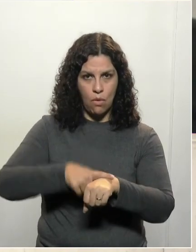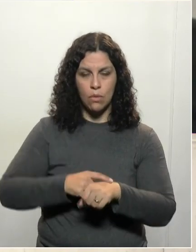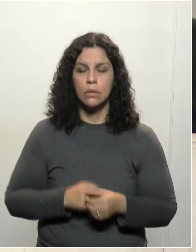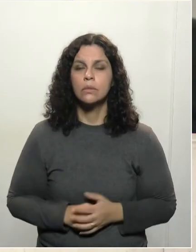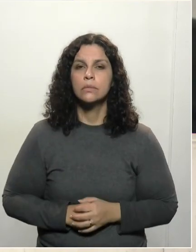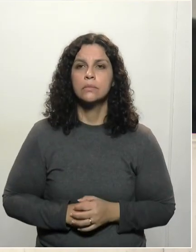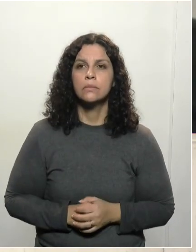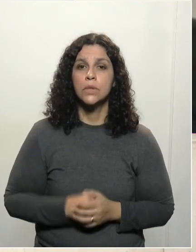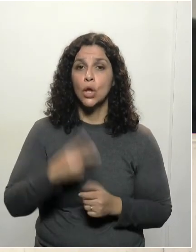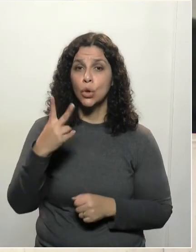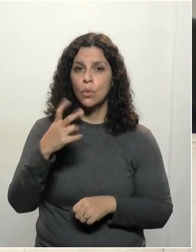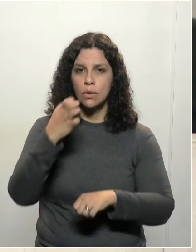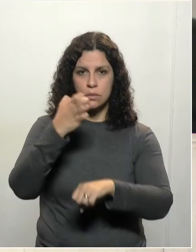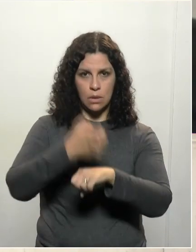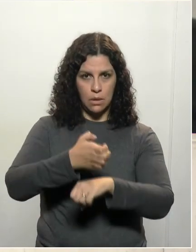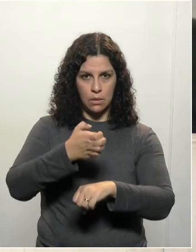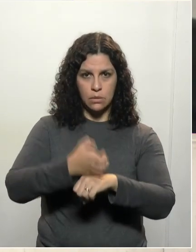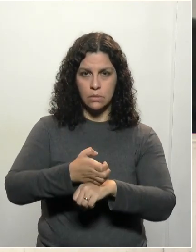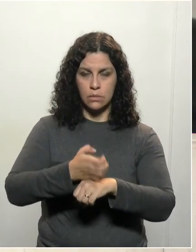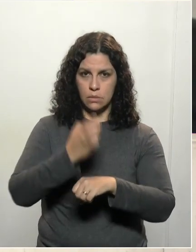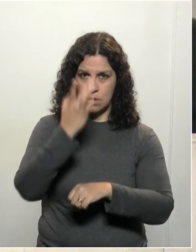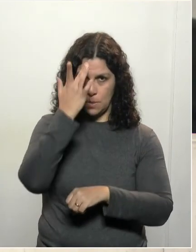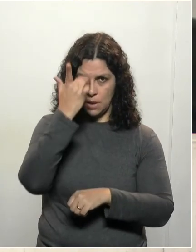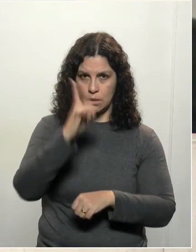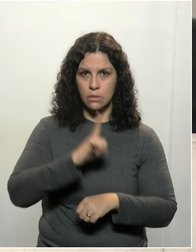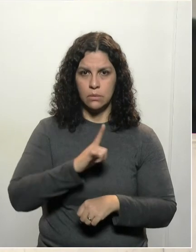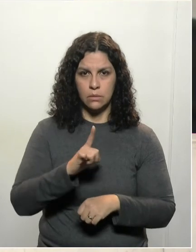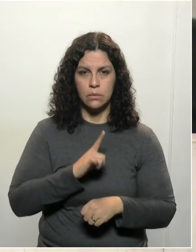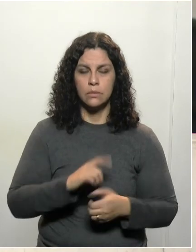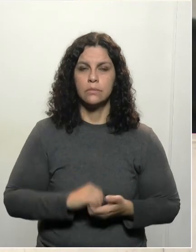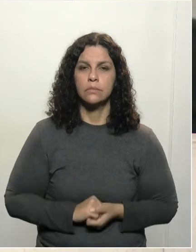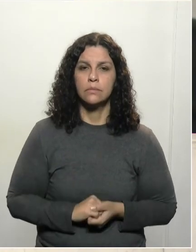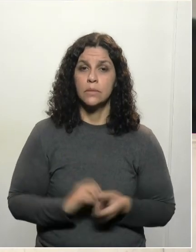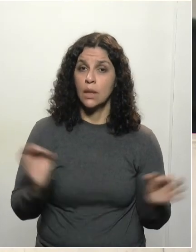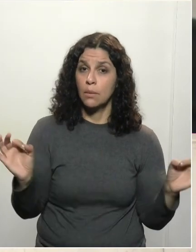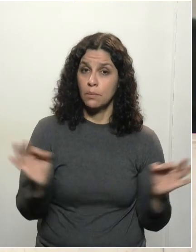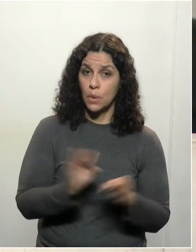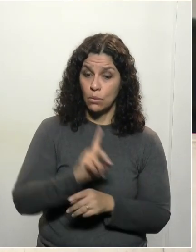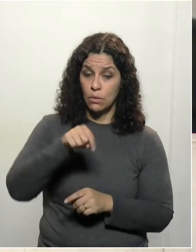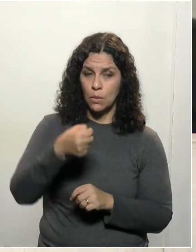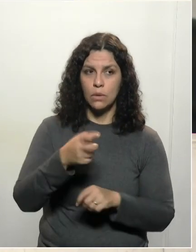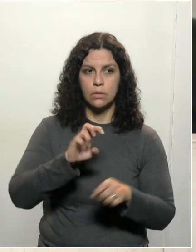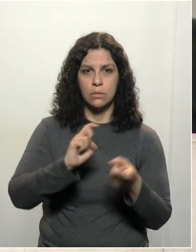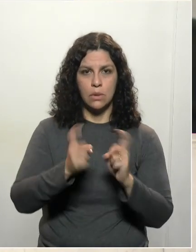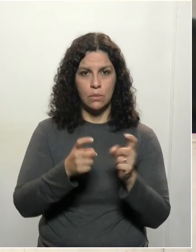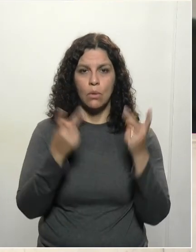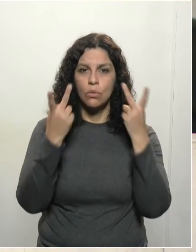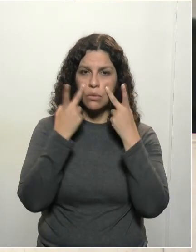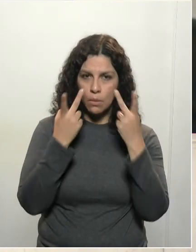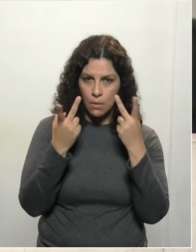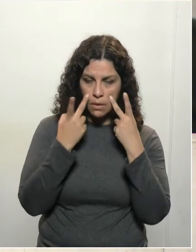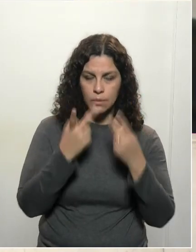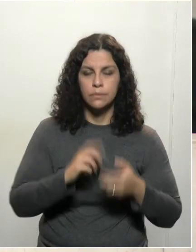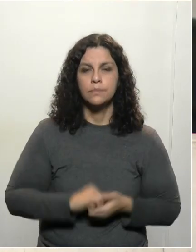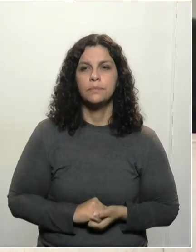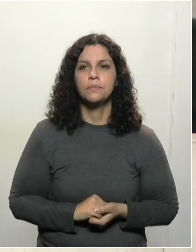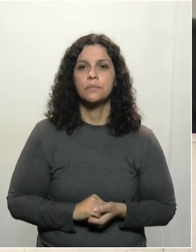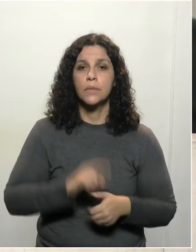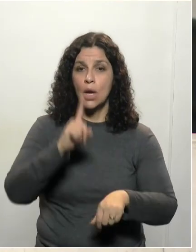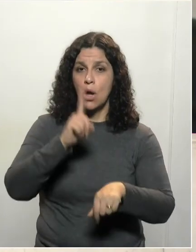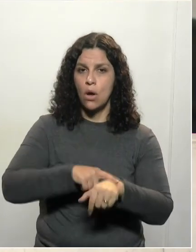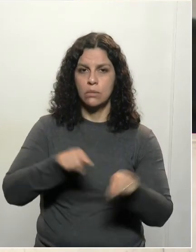regimental, e mais duas extraordinárias após a sessão normal do